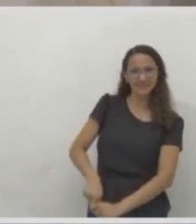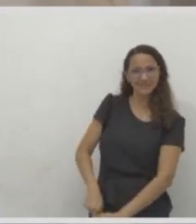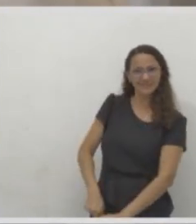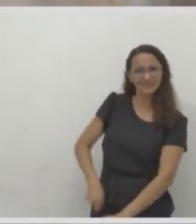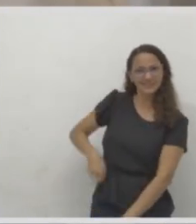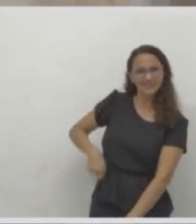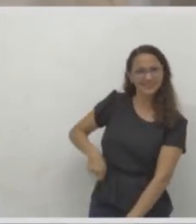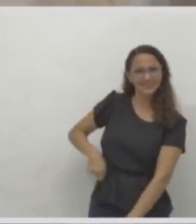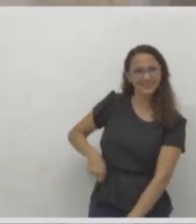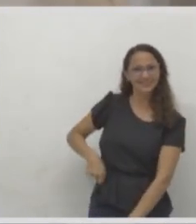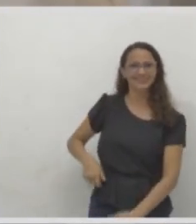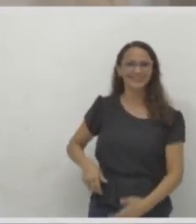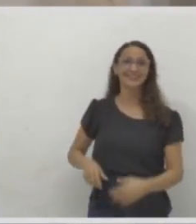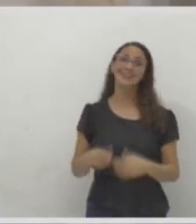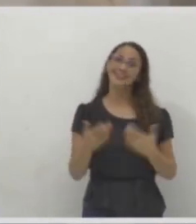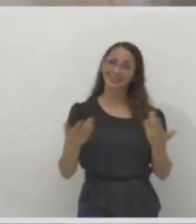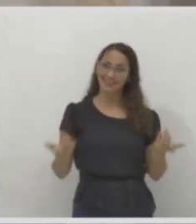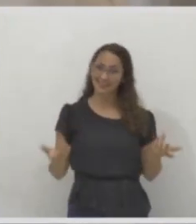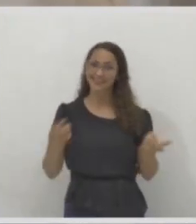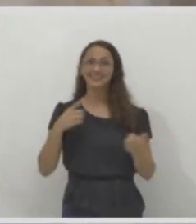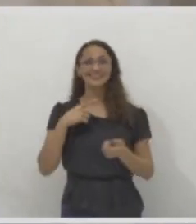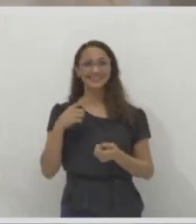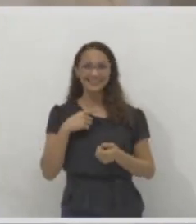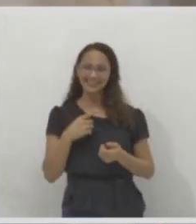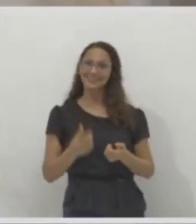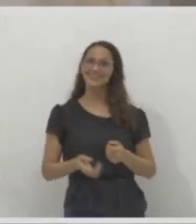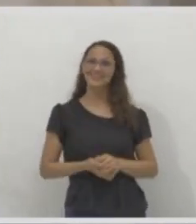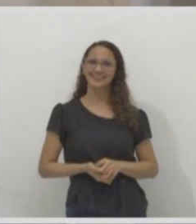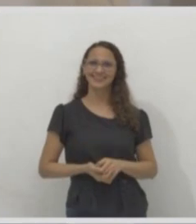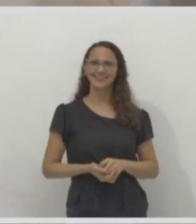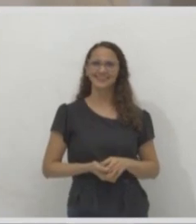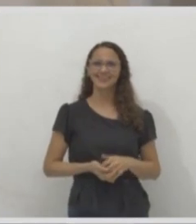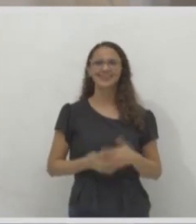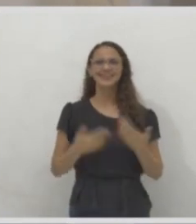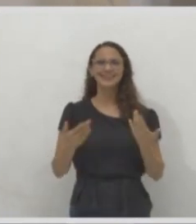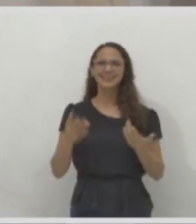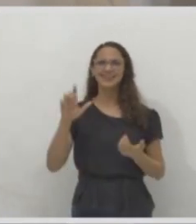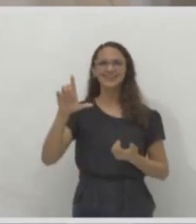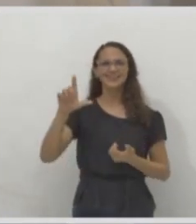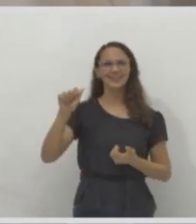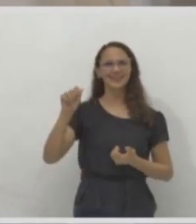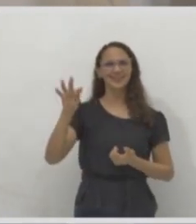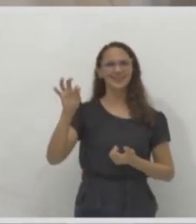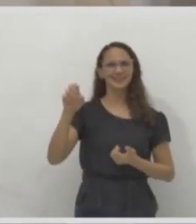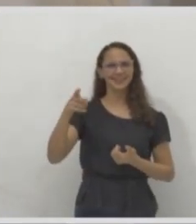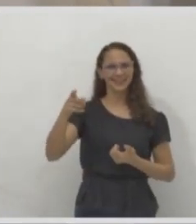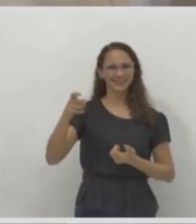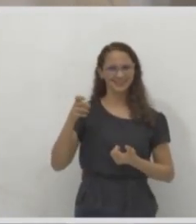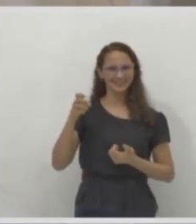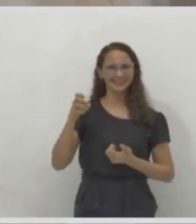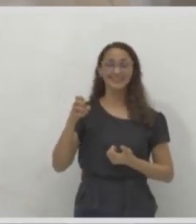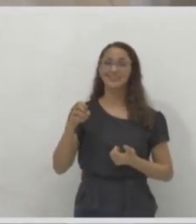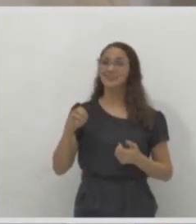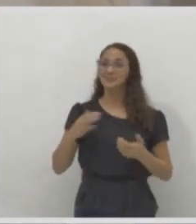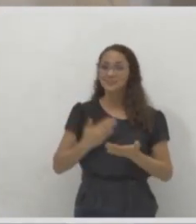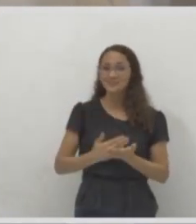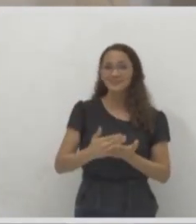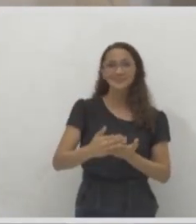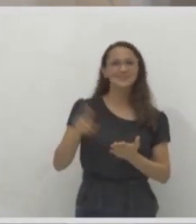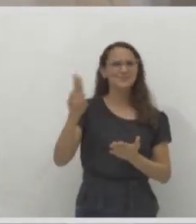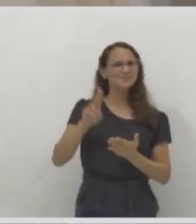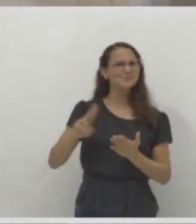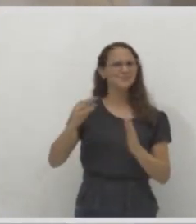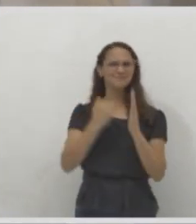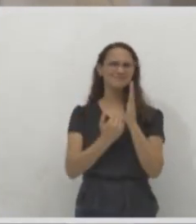ele foi começando a ser utilizado de uma maneira muito mais densa, porque se resolveu esse problema da